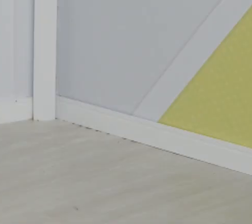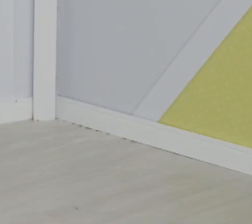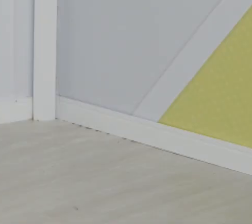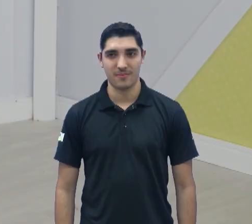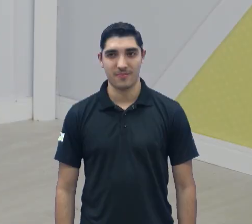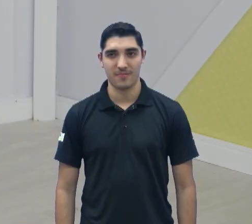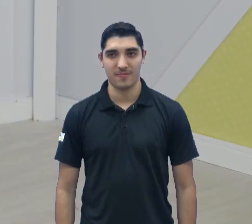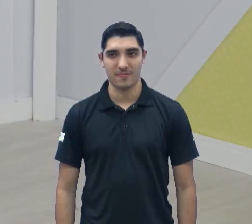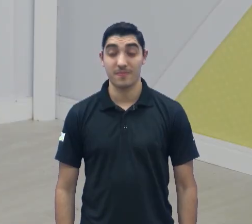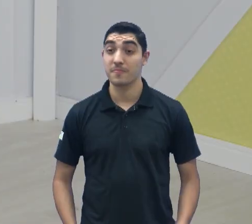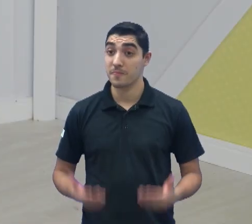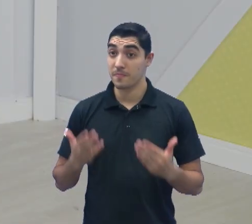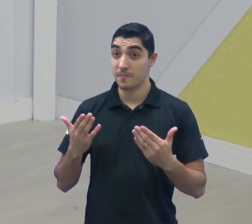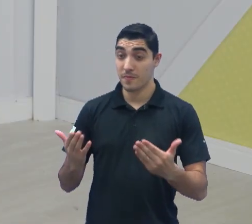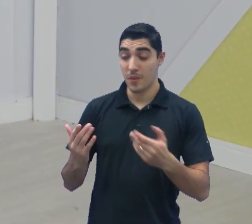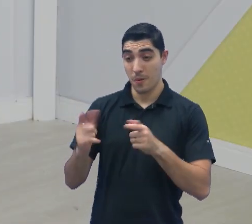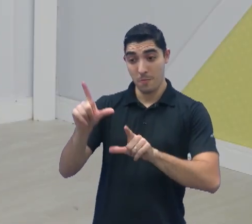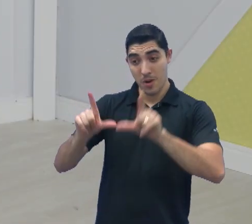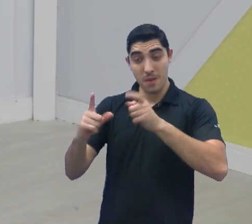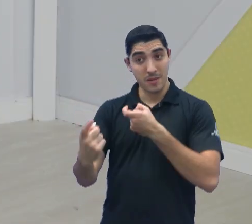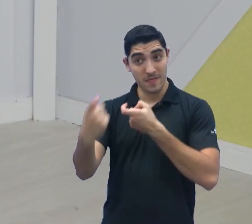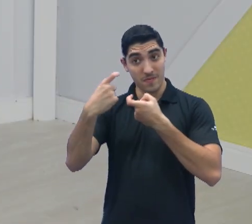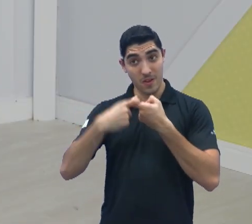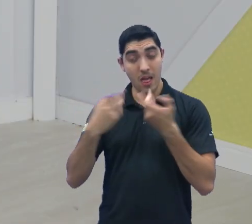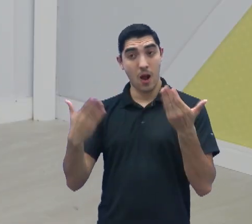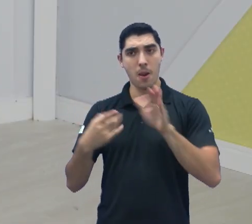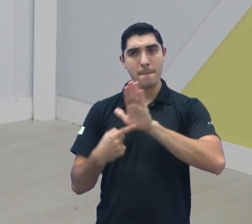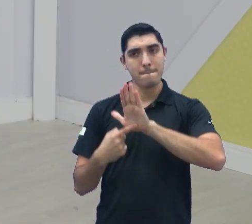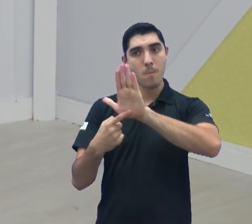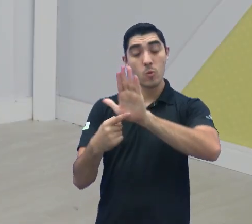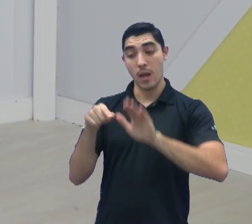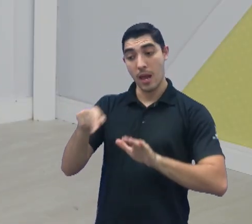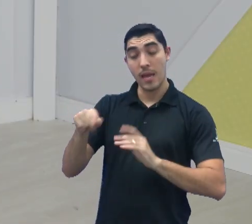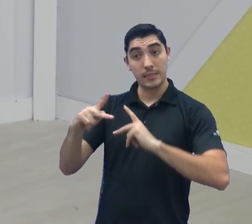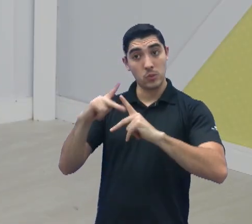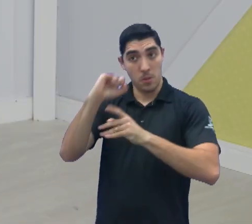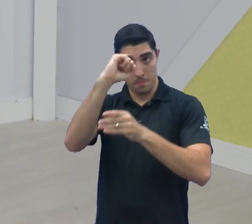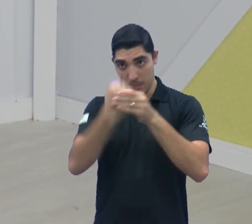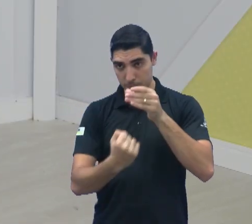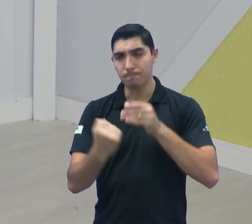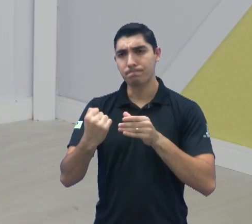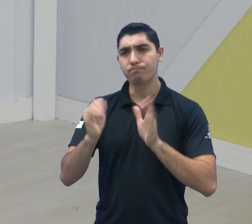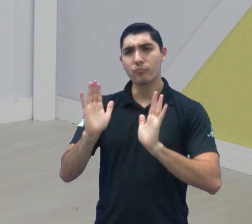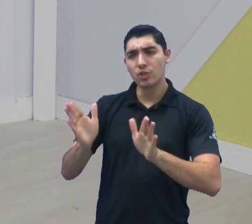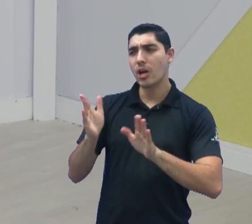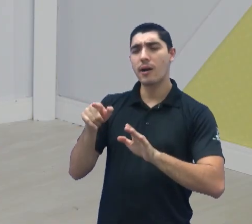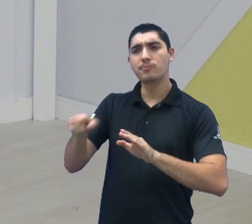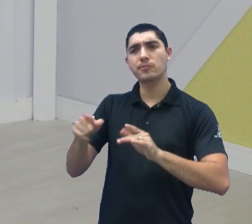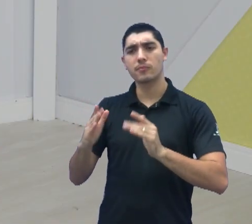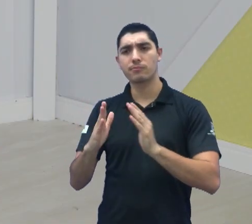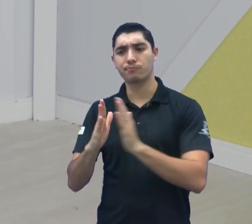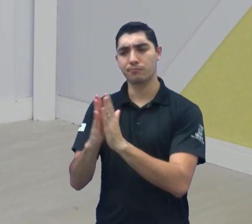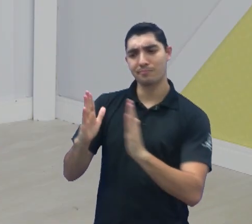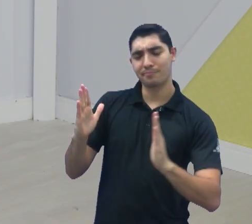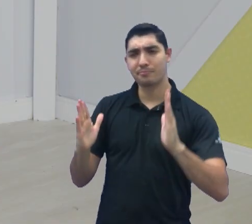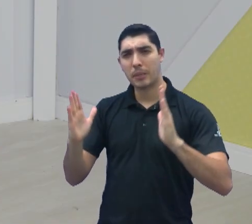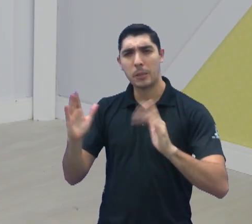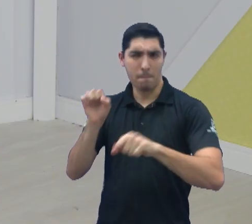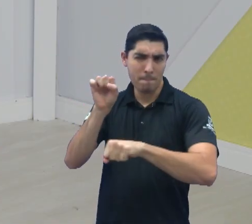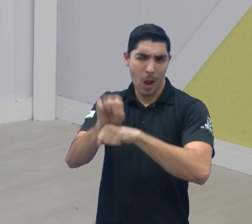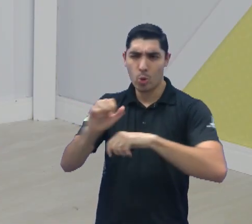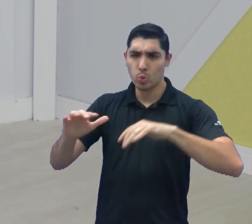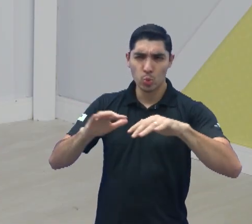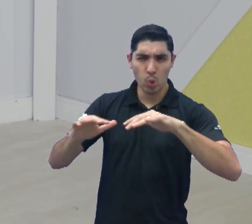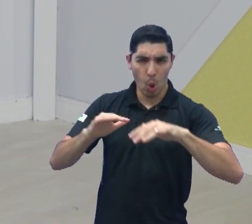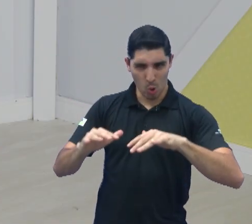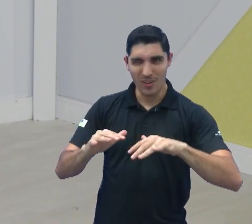Muito bem, estamos de volta com Hora do Esporte para falar de basquete. Depois de alguns dias longe das quadras das competições,